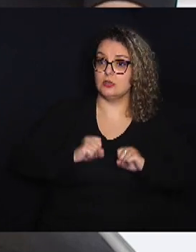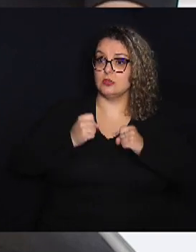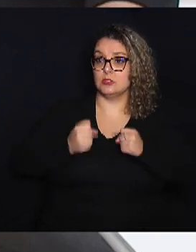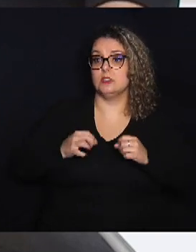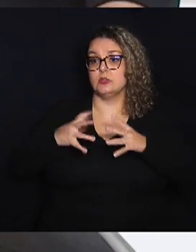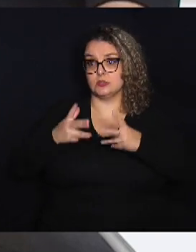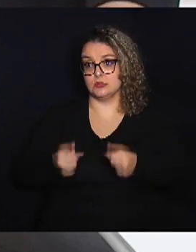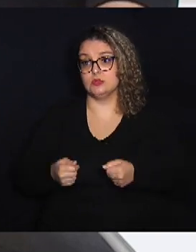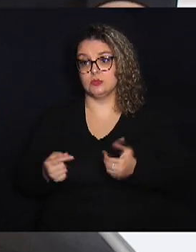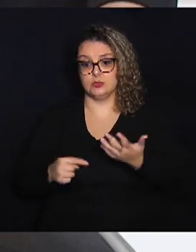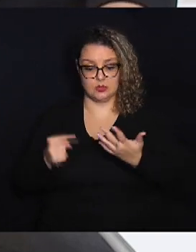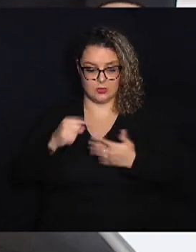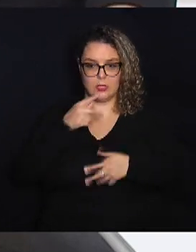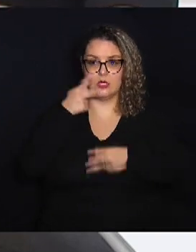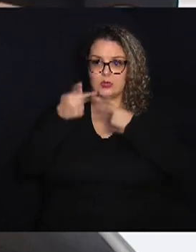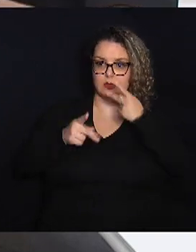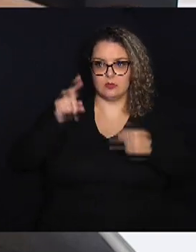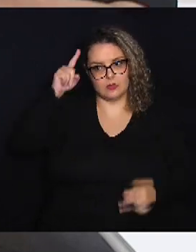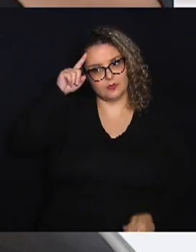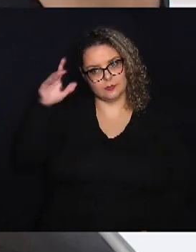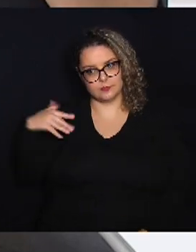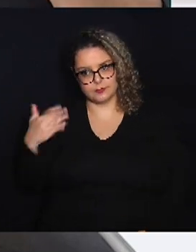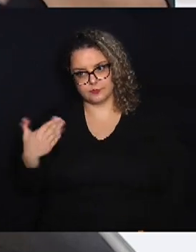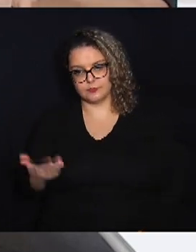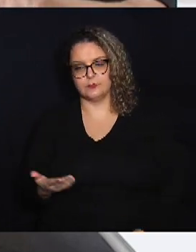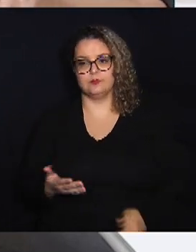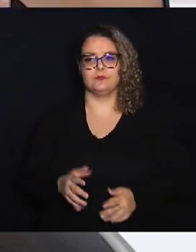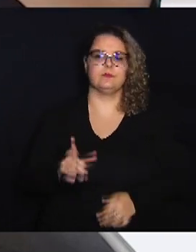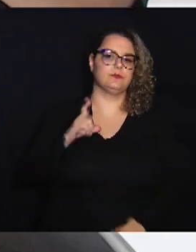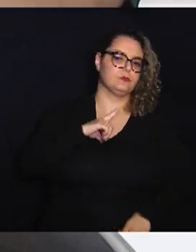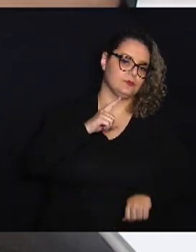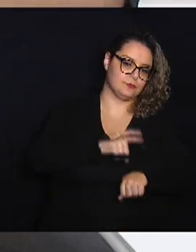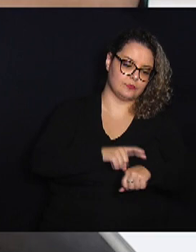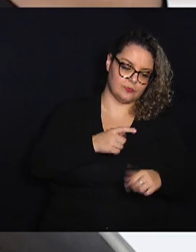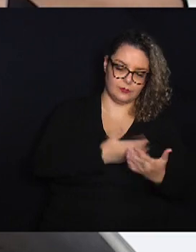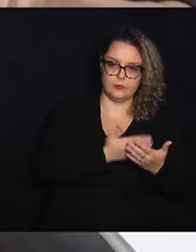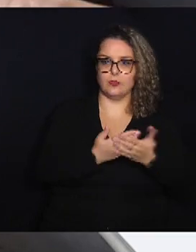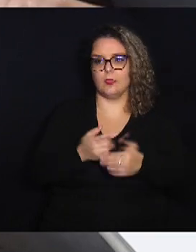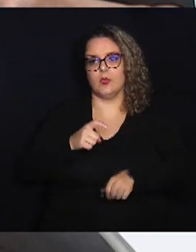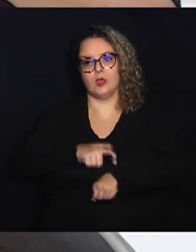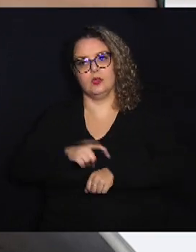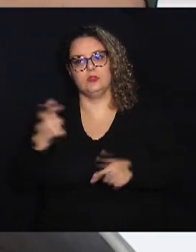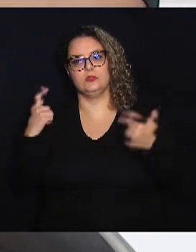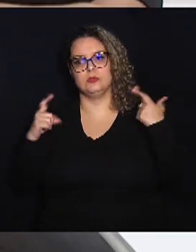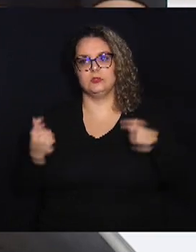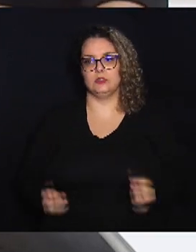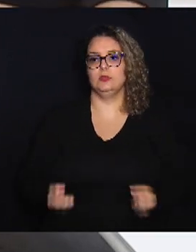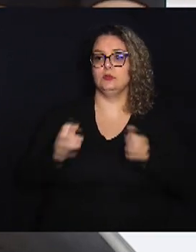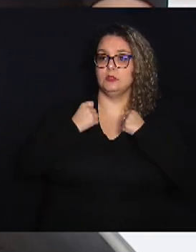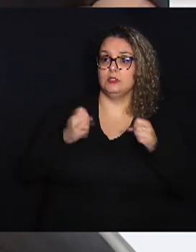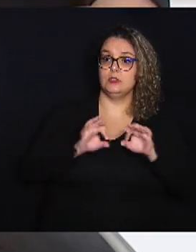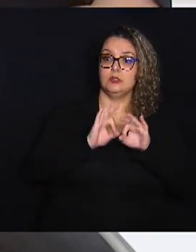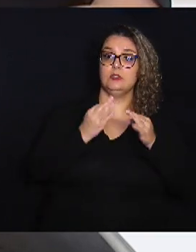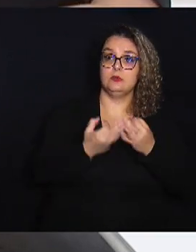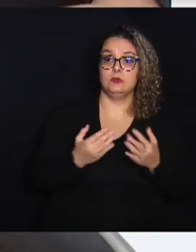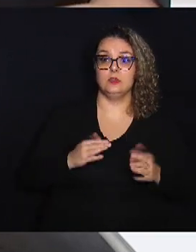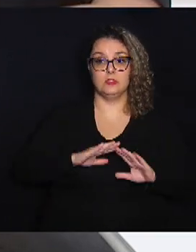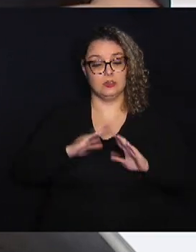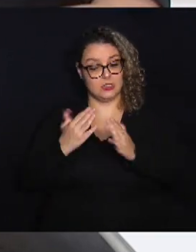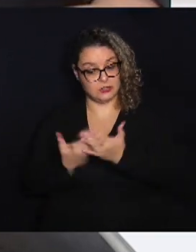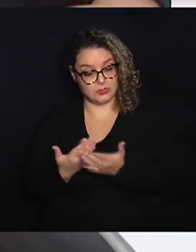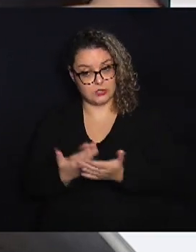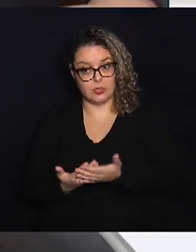esses aspectos que eu já falei da rotina, de terem o tempo do estudo, do lazer, da atividade física, da família,